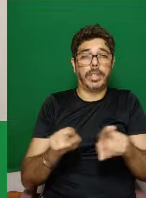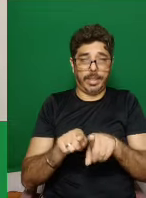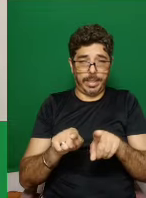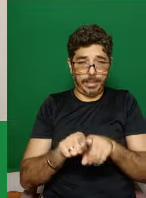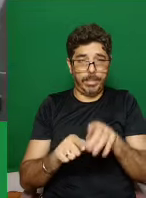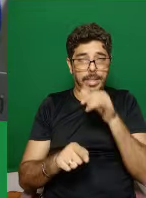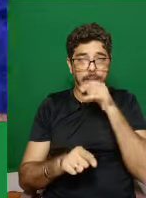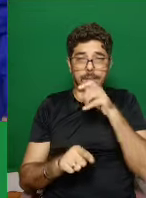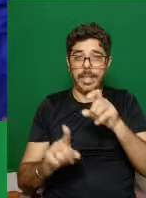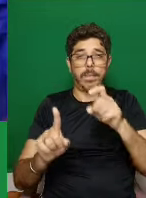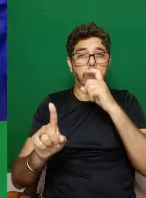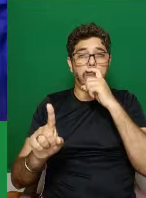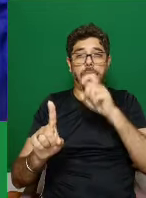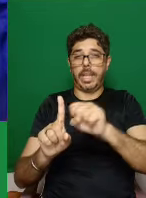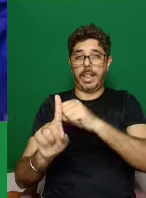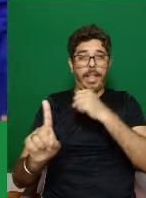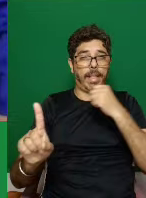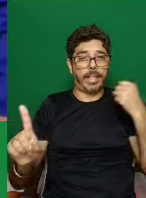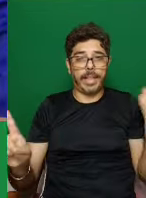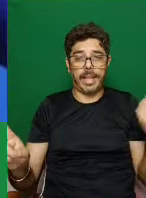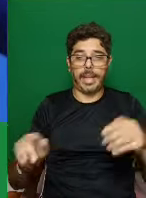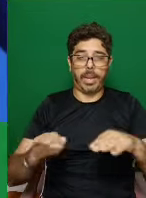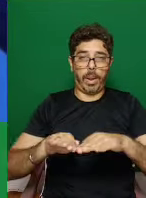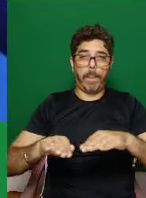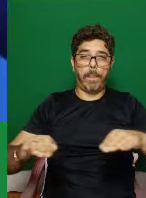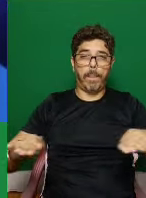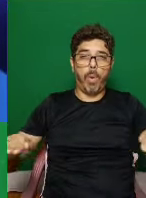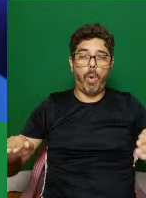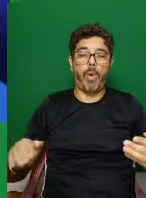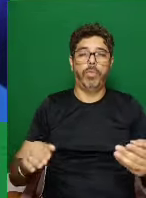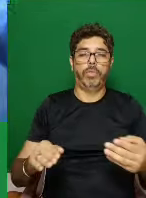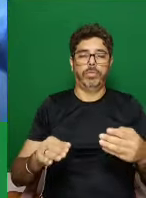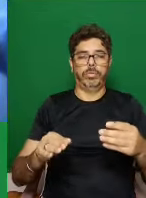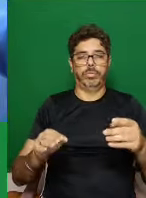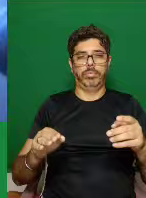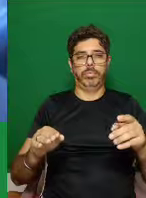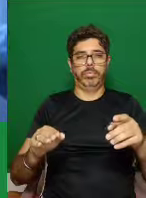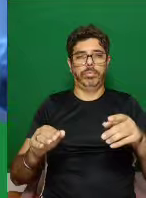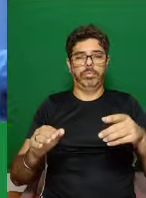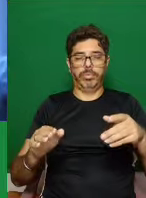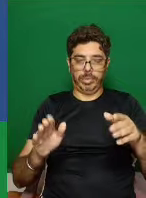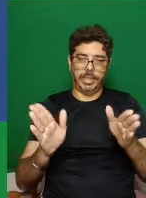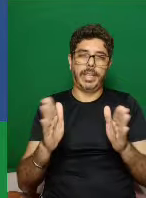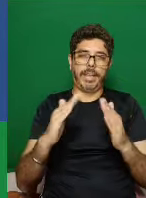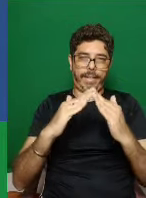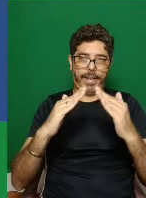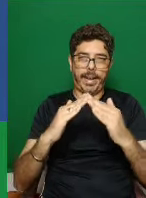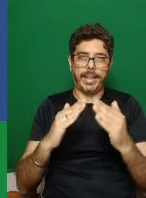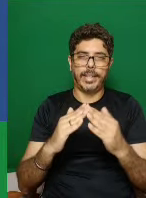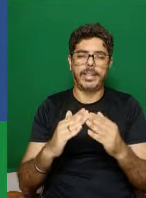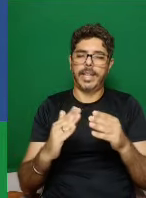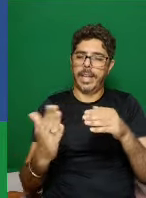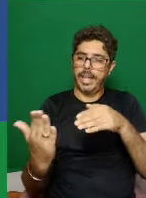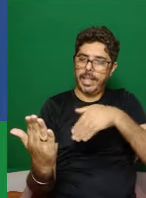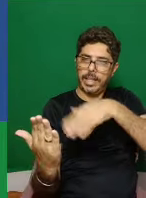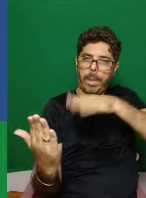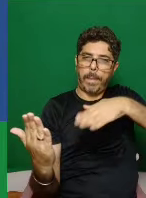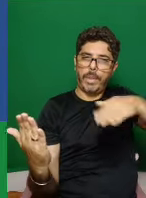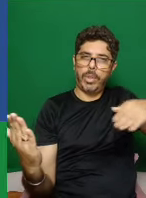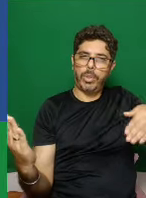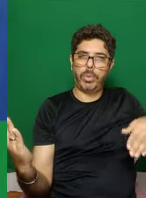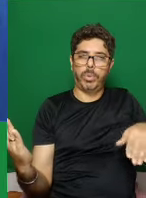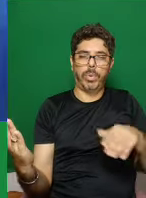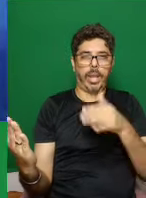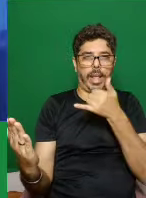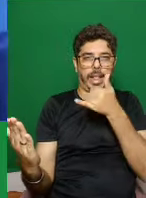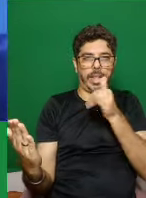pintada. Durante o processo de fabricação de eletrodomésticos, móveis de escritórios e automóveis, o acabamento final é mais frequentemente